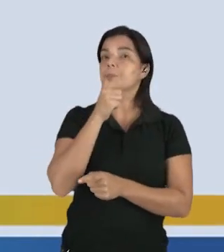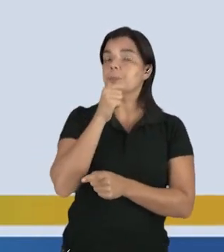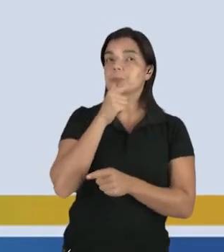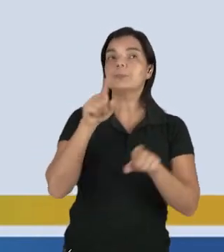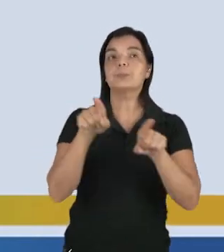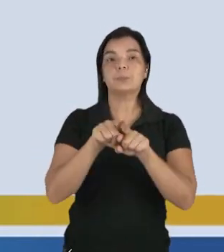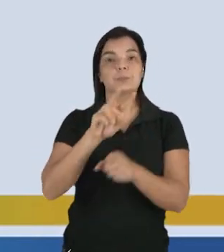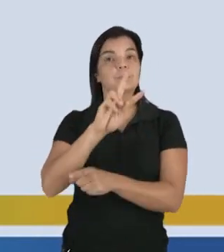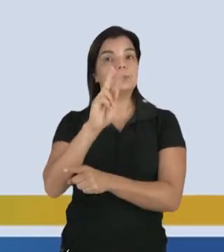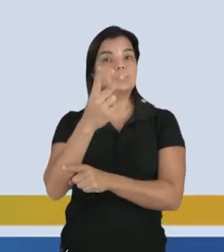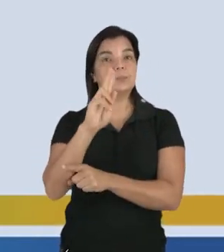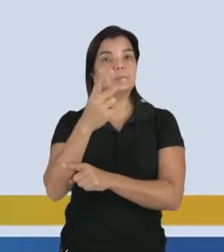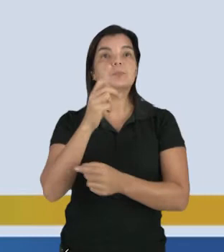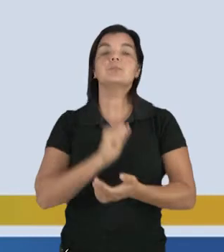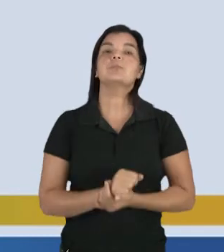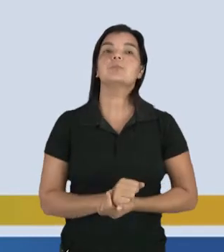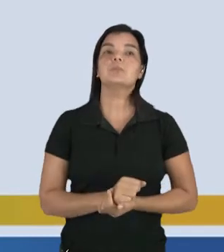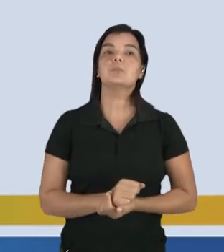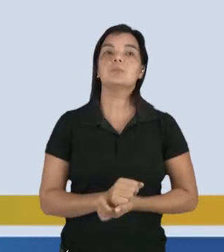então eu preciso do hidrogênio.